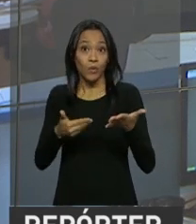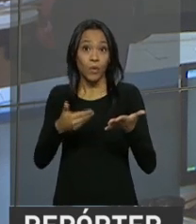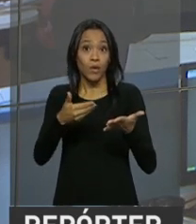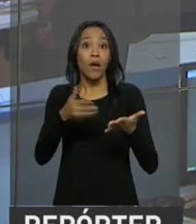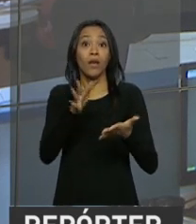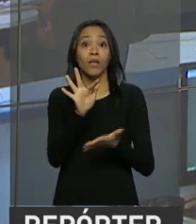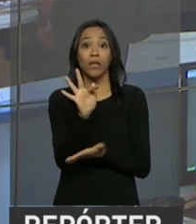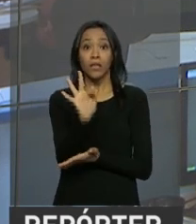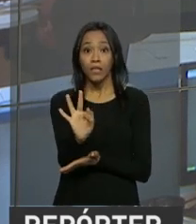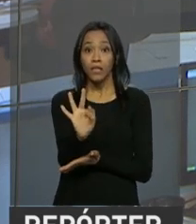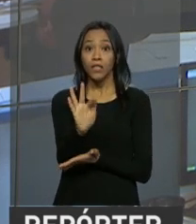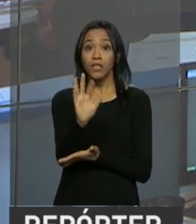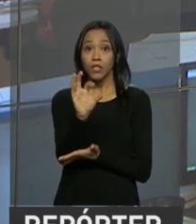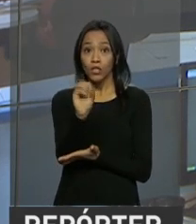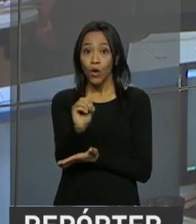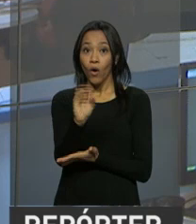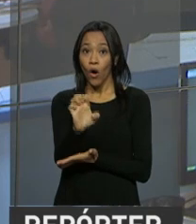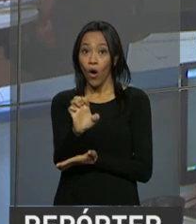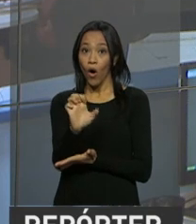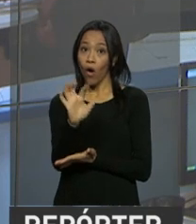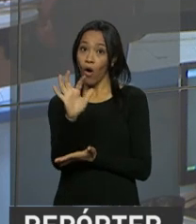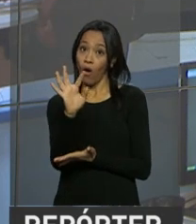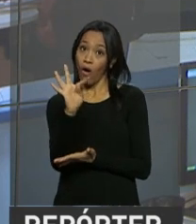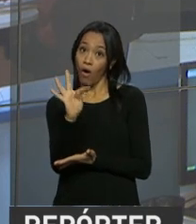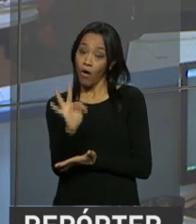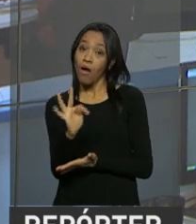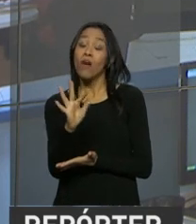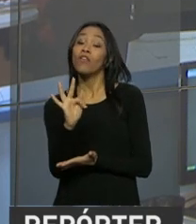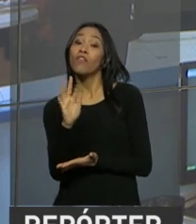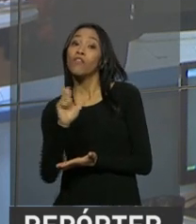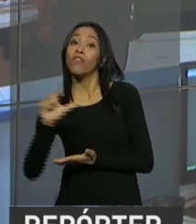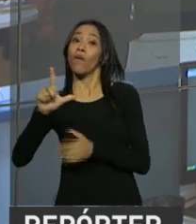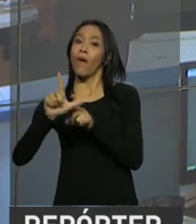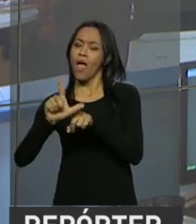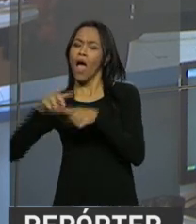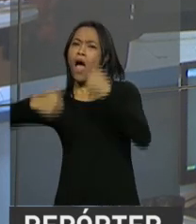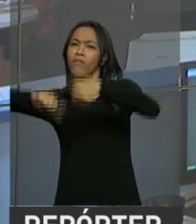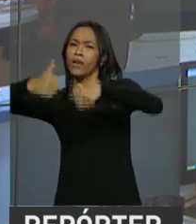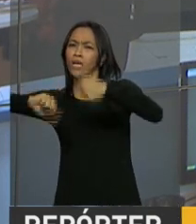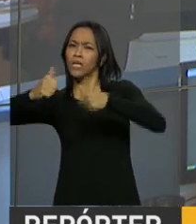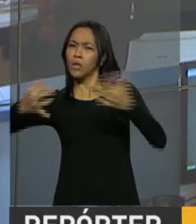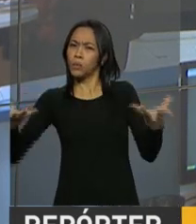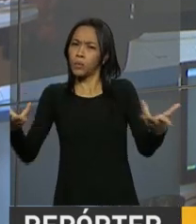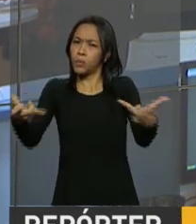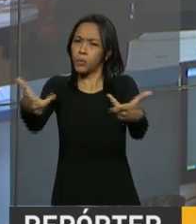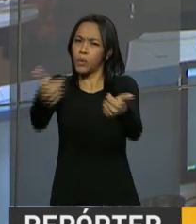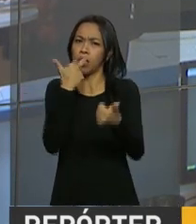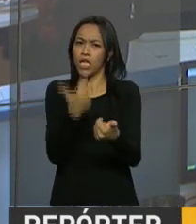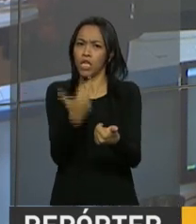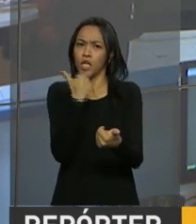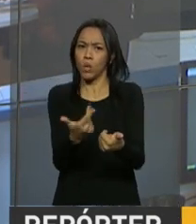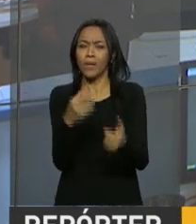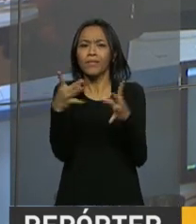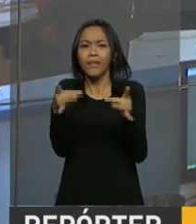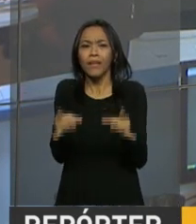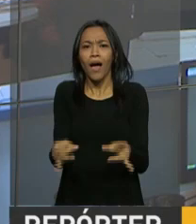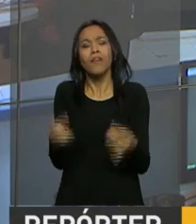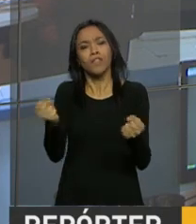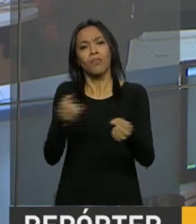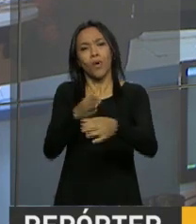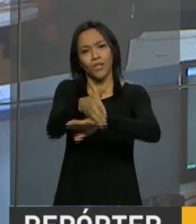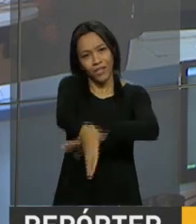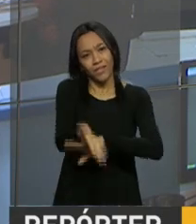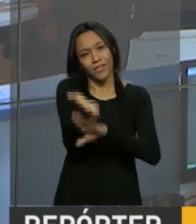reconhecido internacionalmente na avaliação do nível De proficiência em língua inglesa todos os detalhes estão na página do